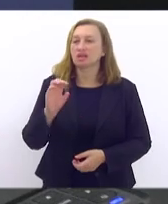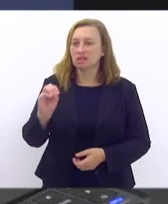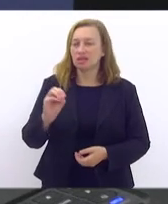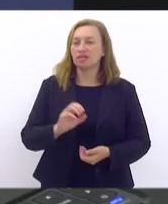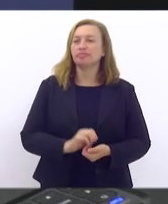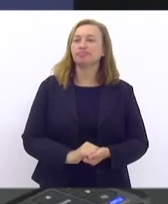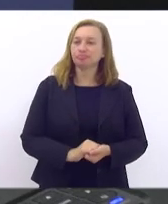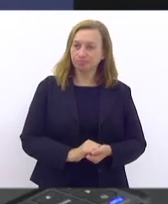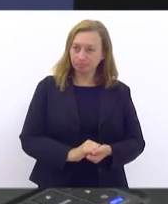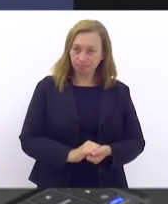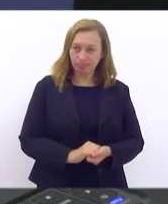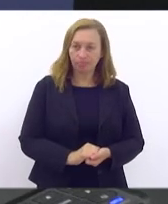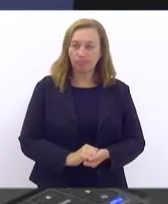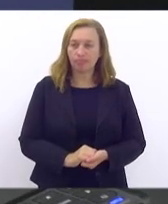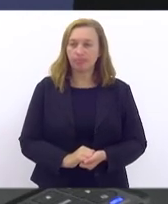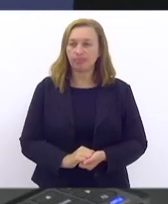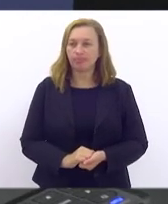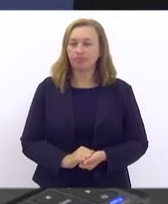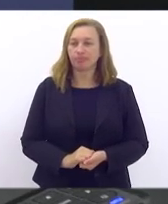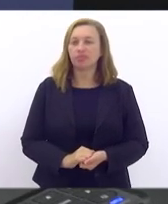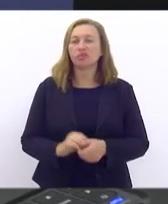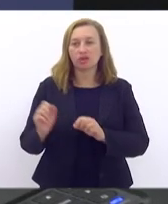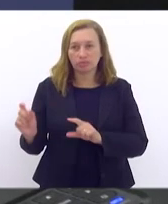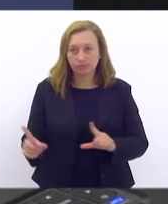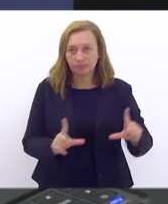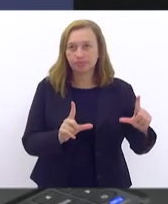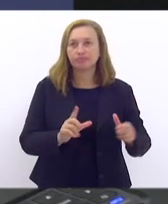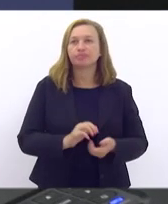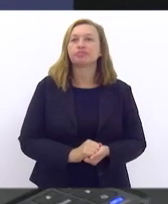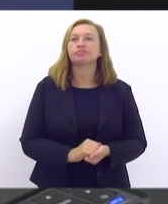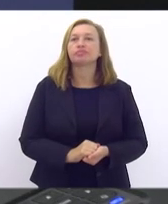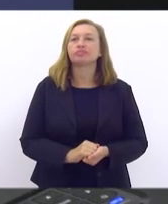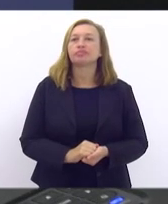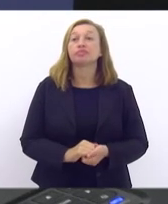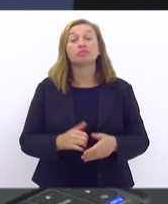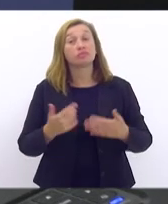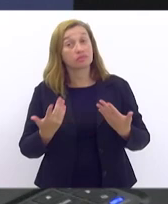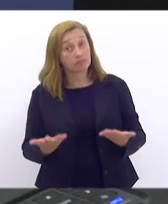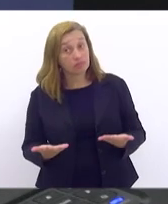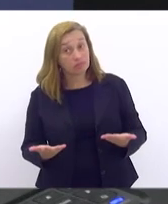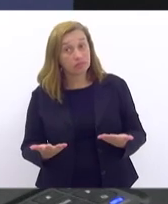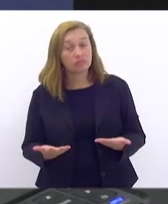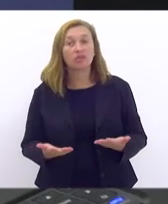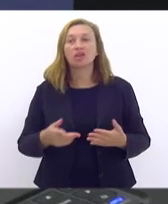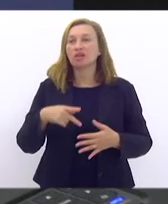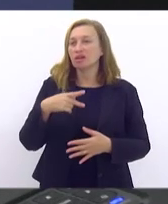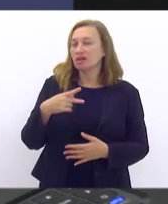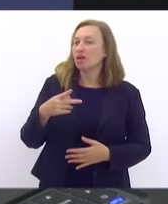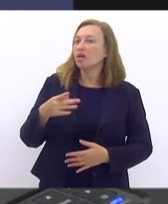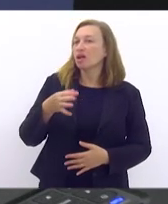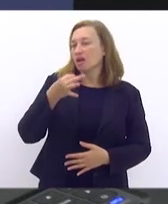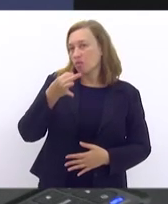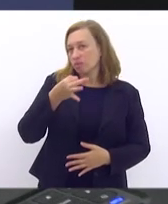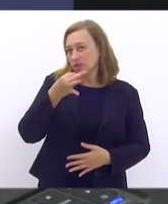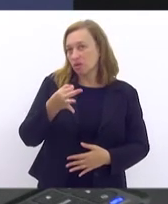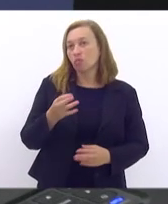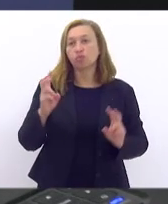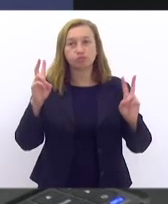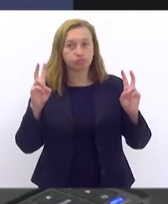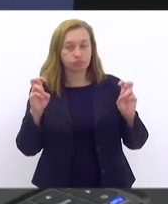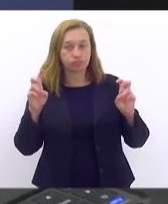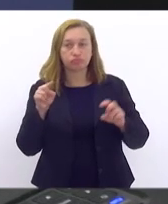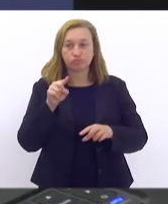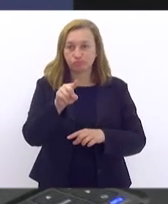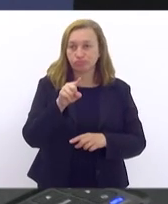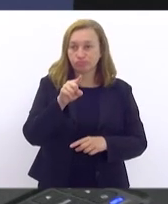Zerar. Pode passar? Bom, no entanto, eu tenho que fazer um comentário sobre essa nota. Por